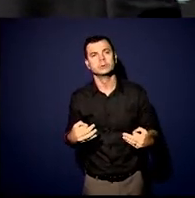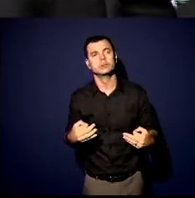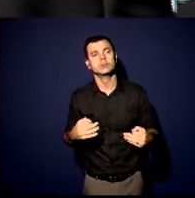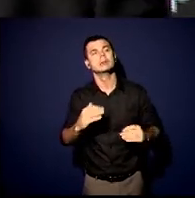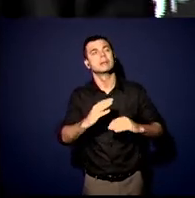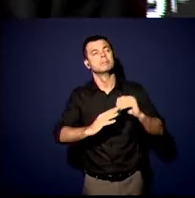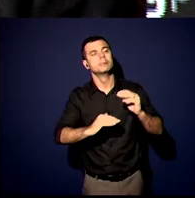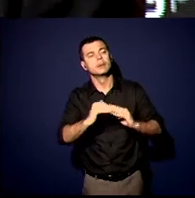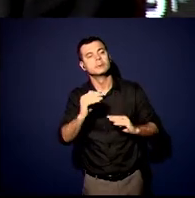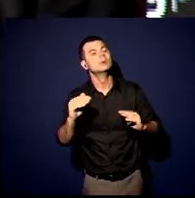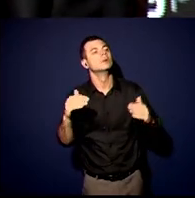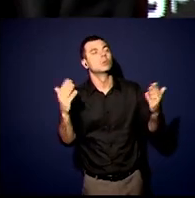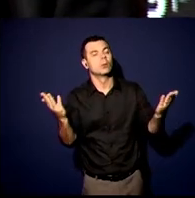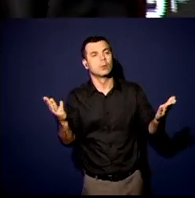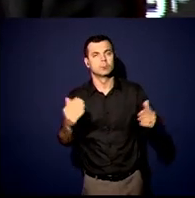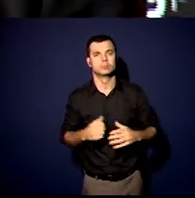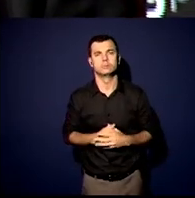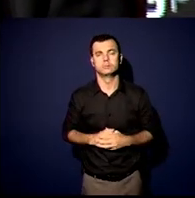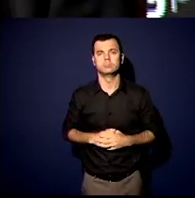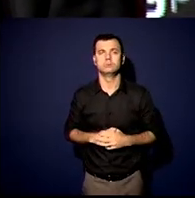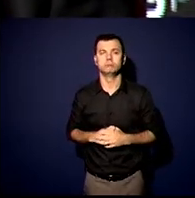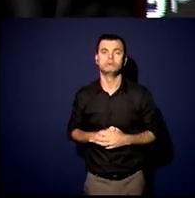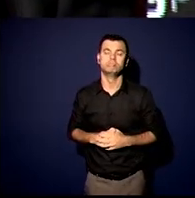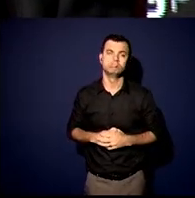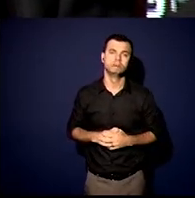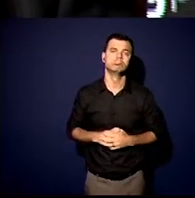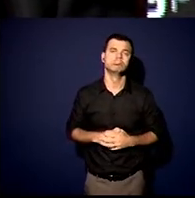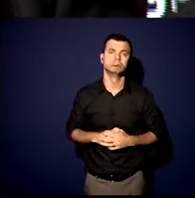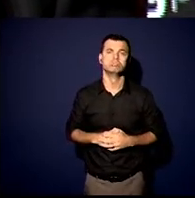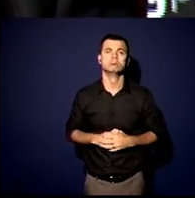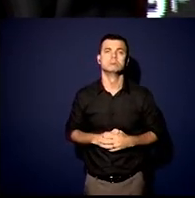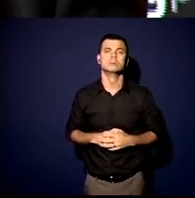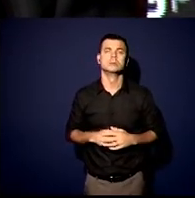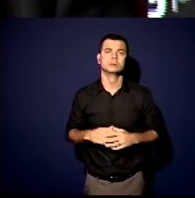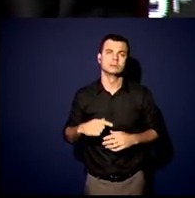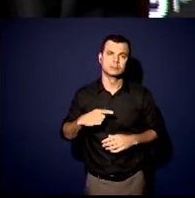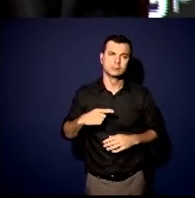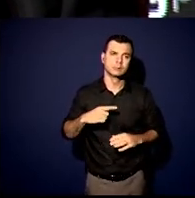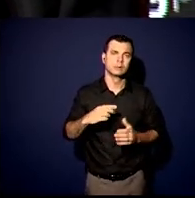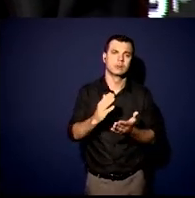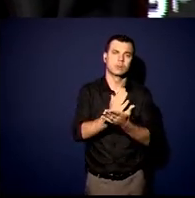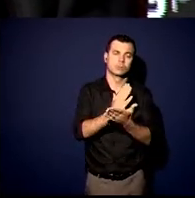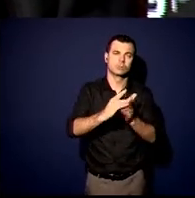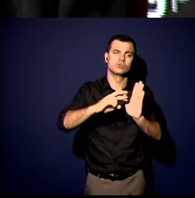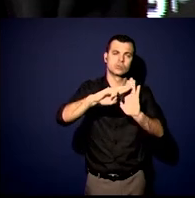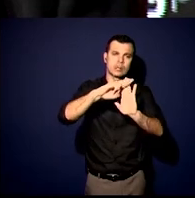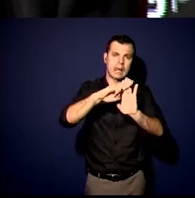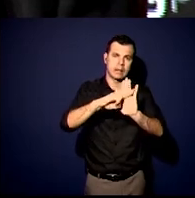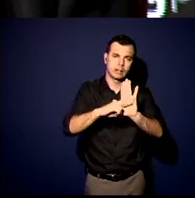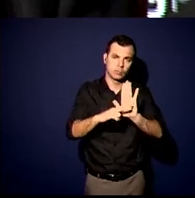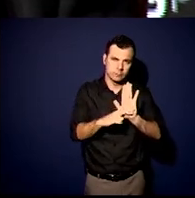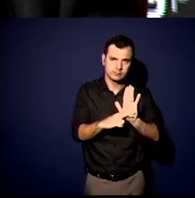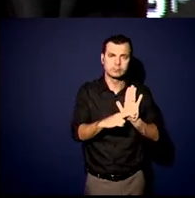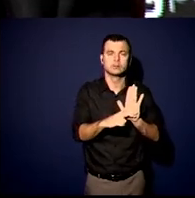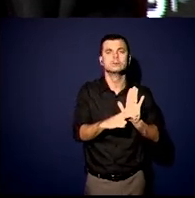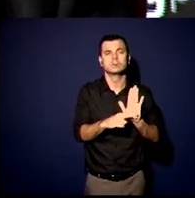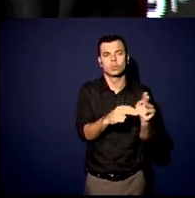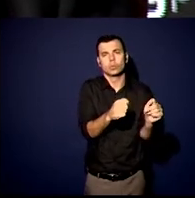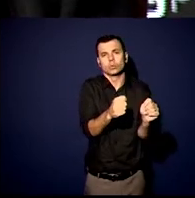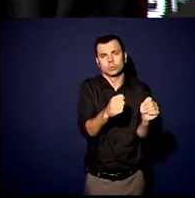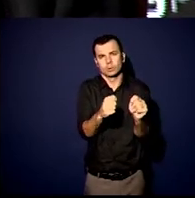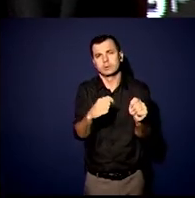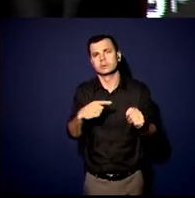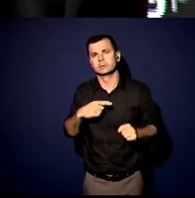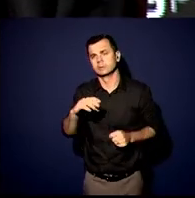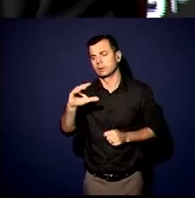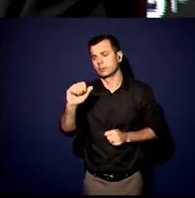competências eu destaco os temas de regulação de modo geral posso claro que nós temos o